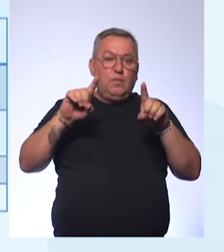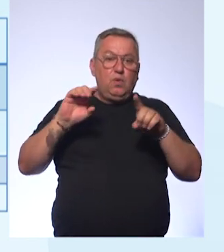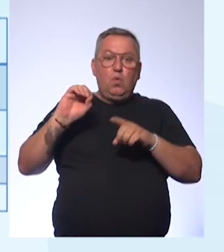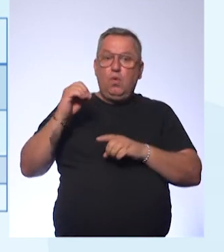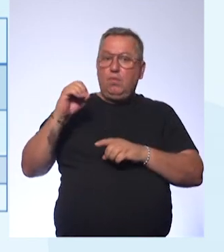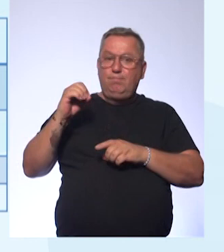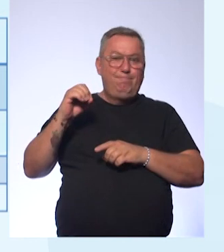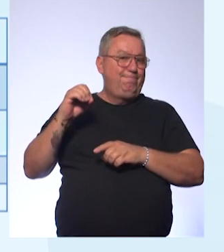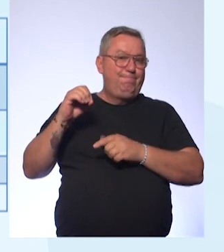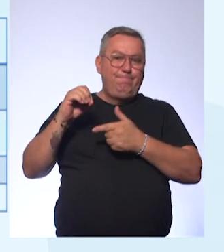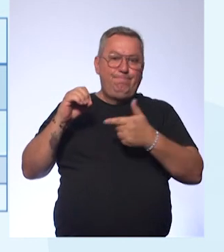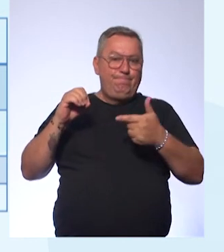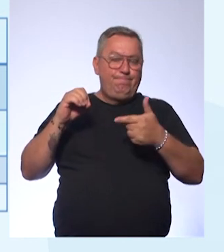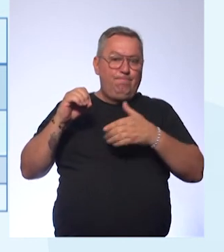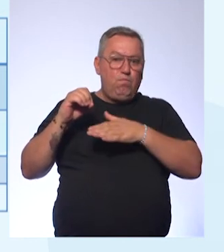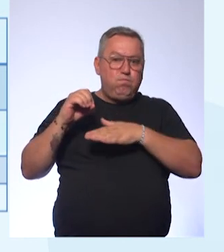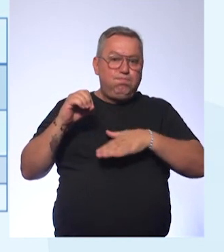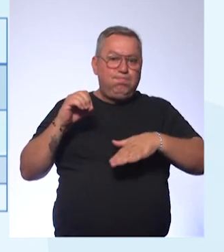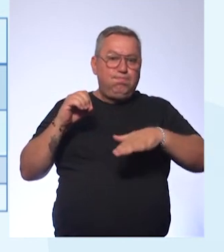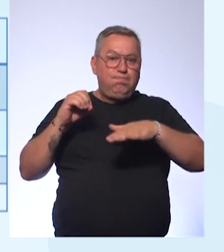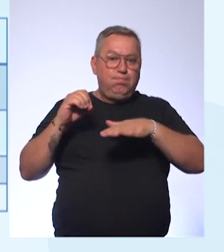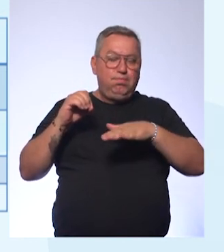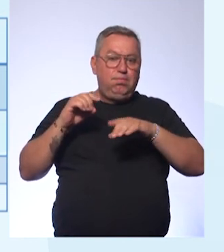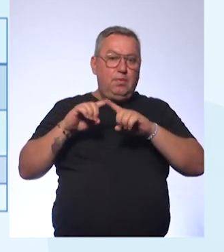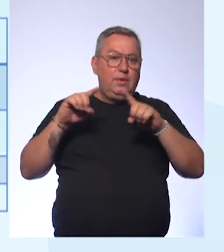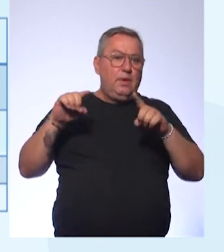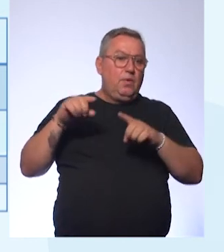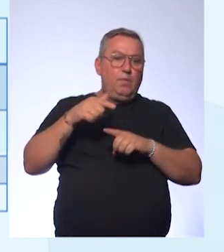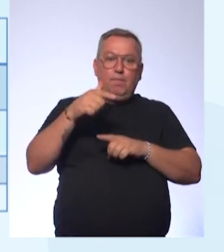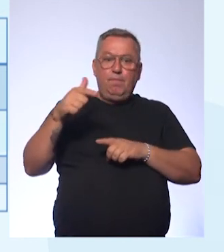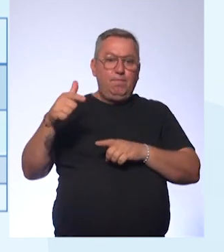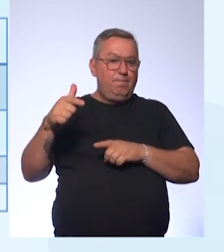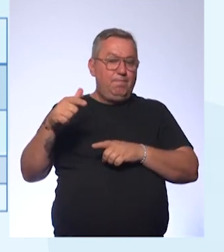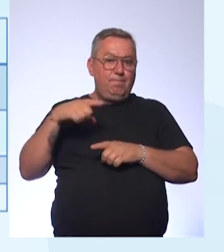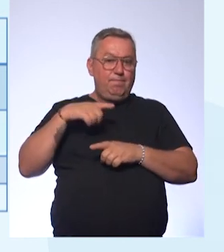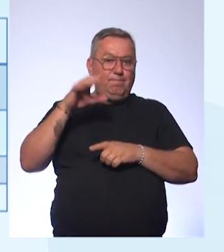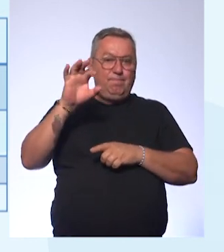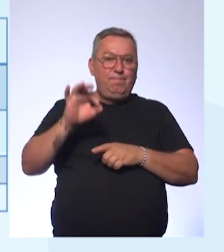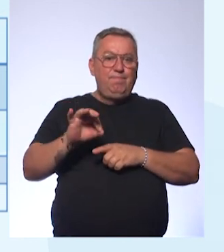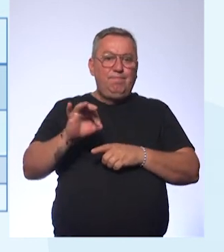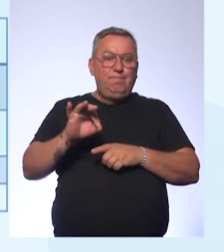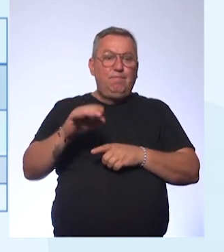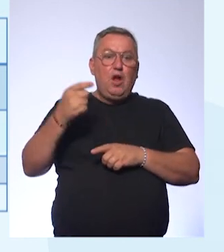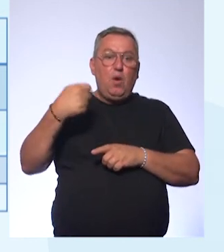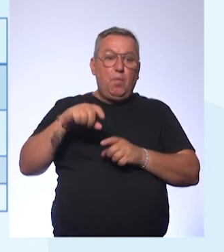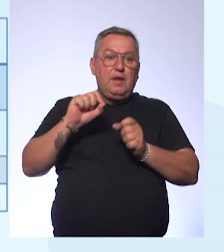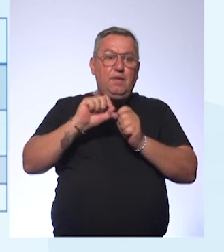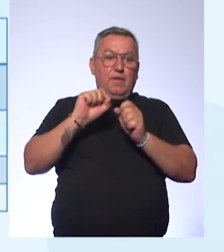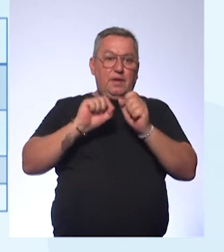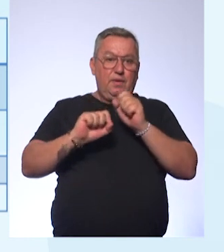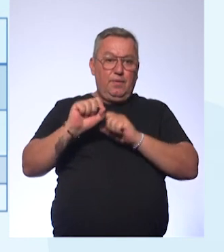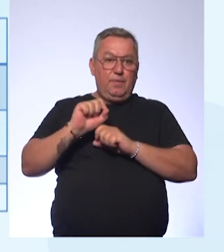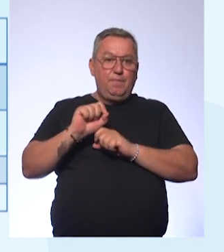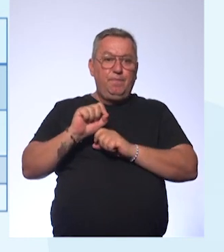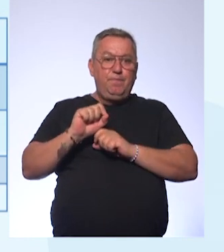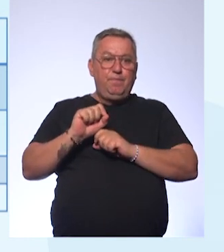balanceado, ok? Então, aqui não está certo. Eu preciso